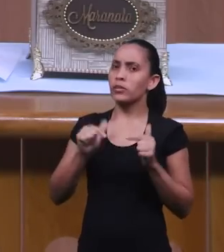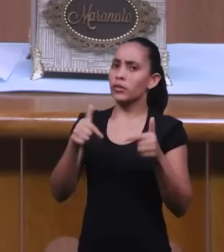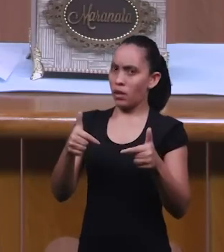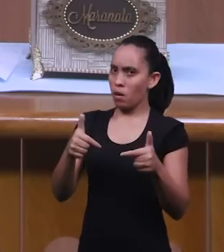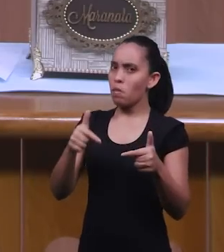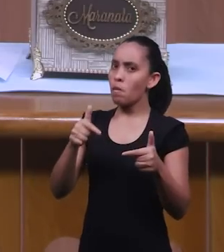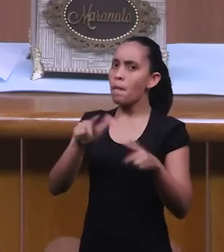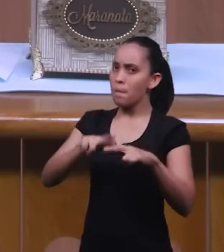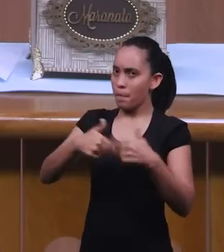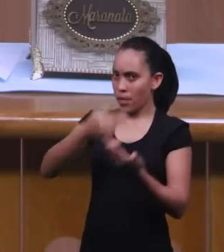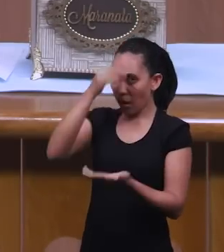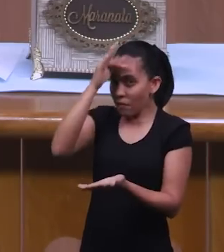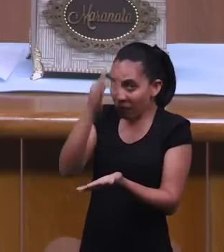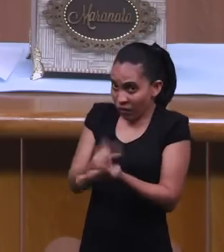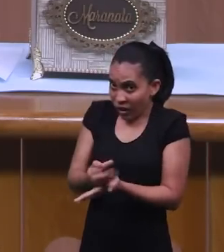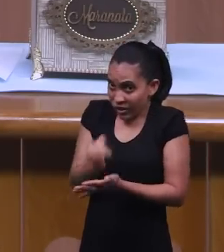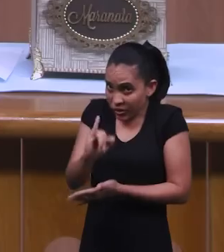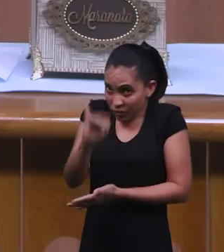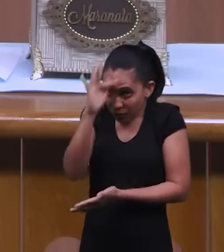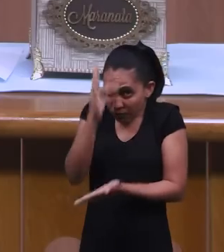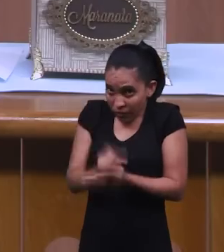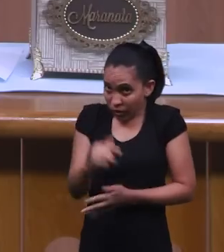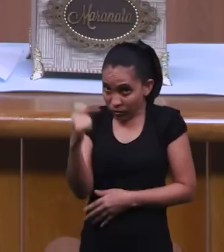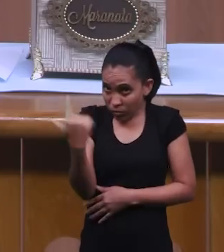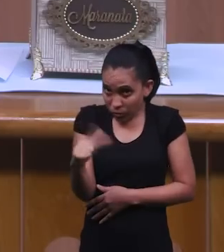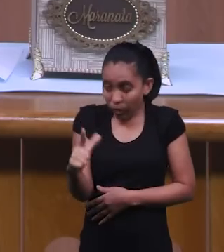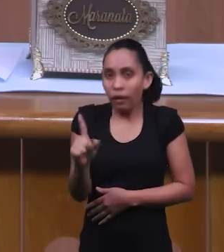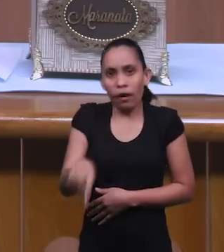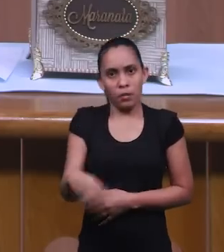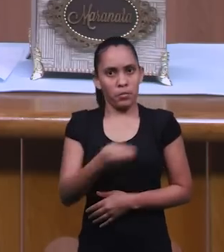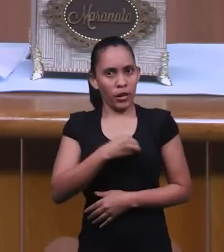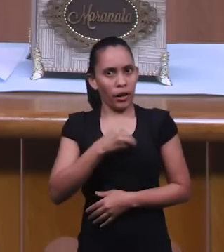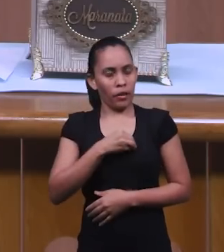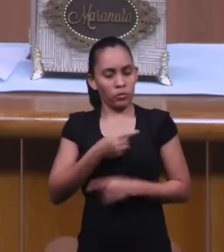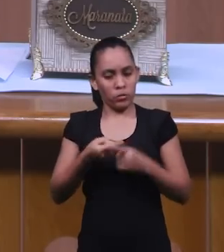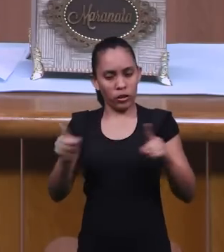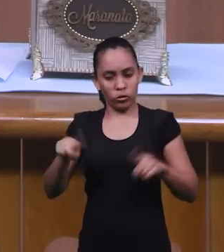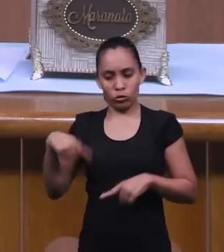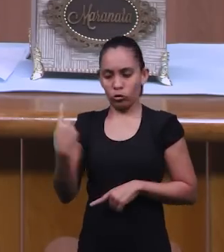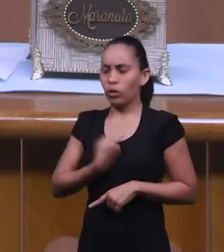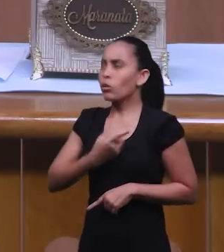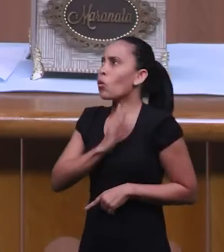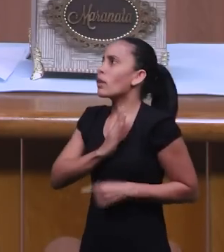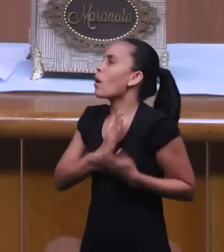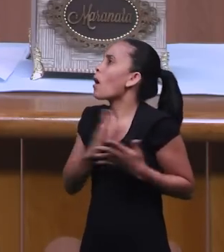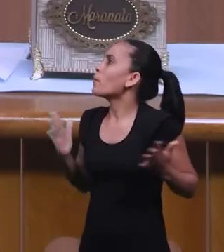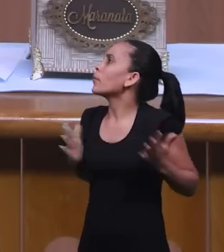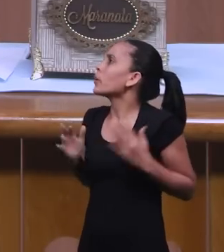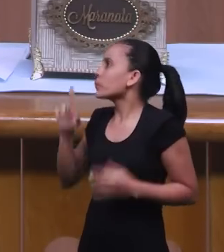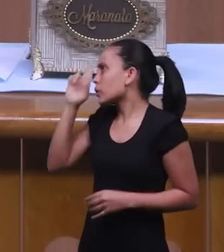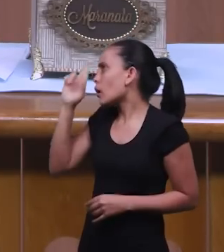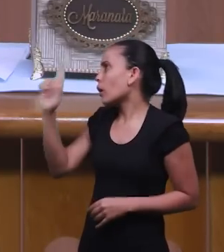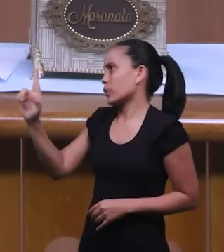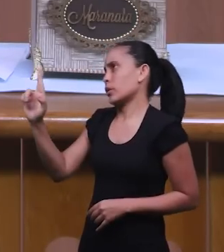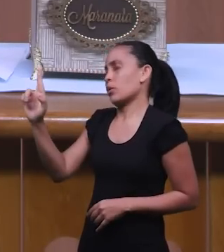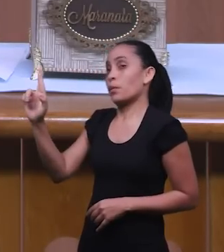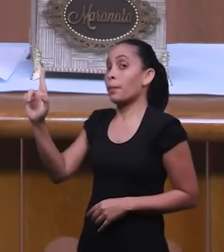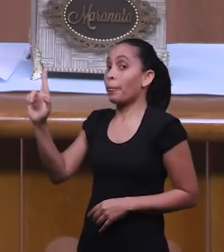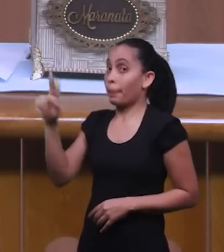é pecado, diz a palavra. Então, pela graça de Deus, nós abrimos o nosso coração para buscar o Senhor, sabendo